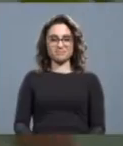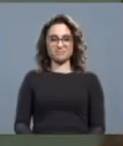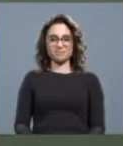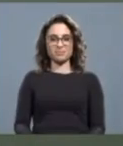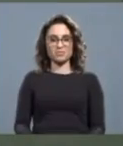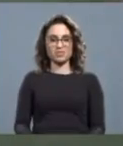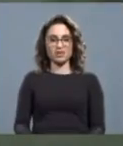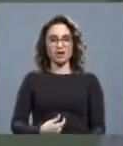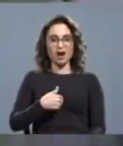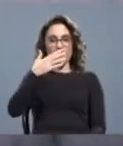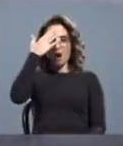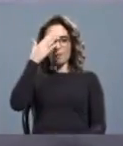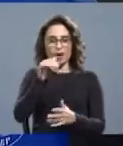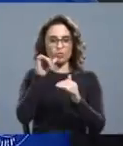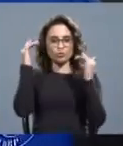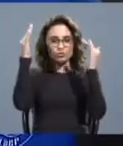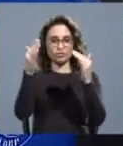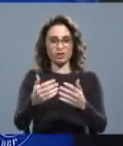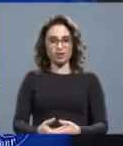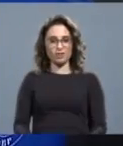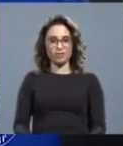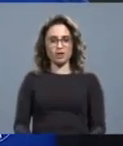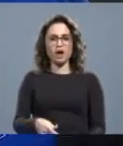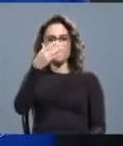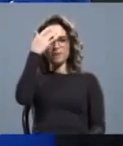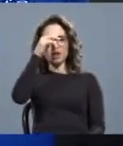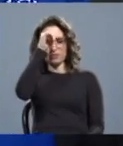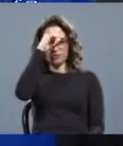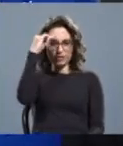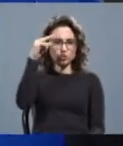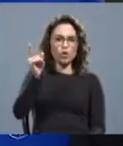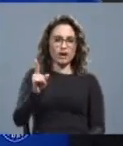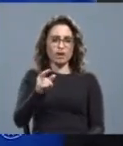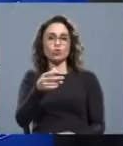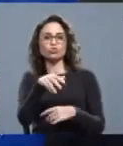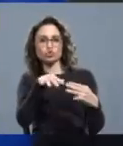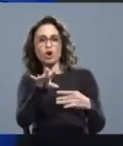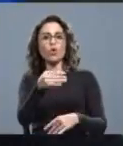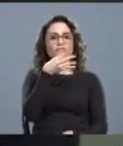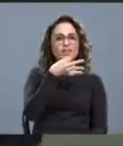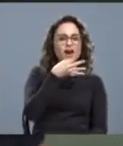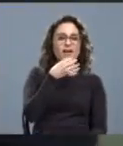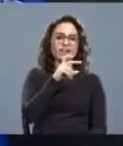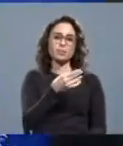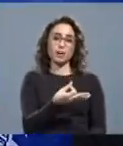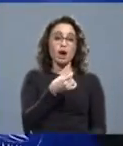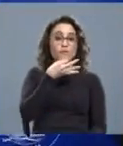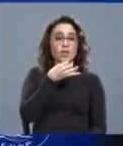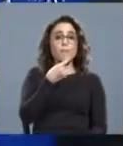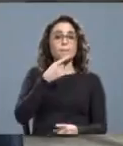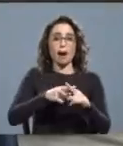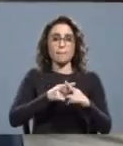Para a primeira vez. O que é mais fácil ou difícil? Jogar ou falar à RTP? Falar à RTP 10 vezes